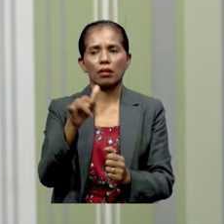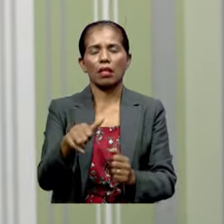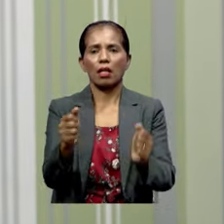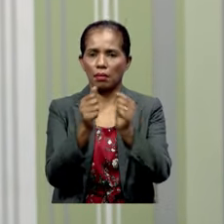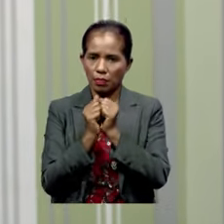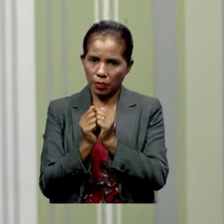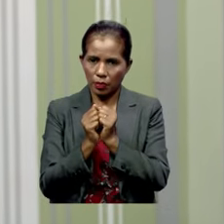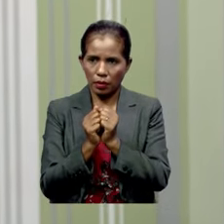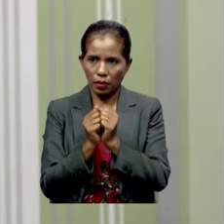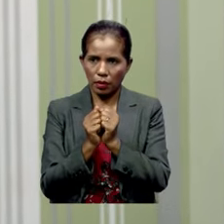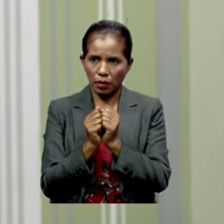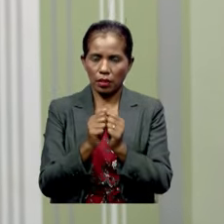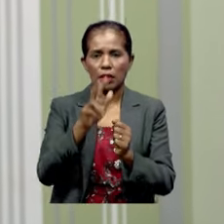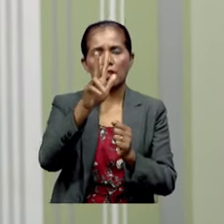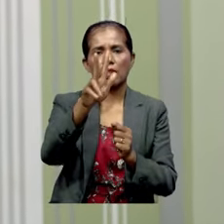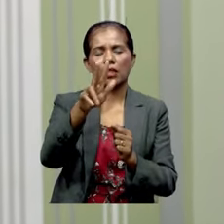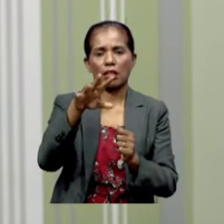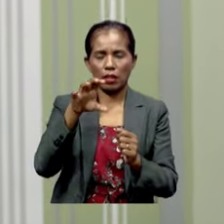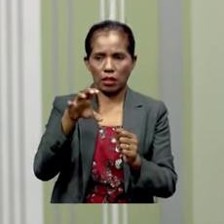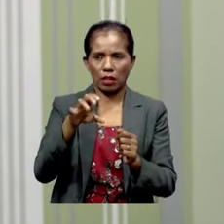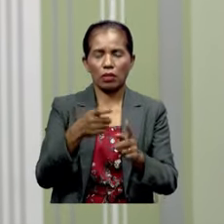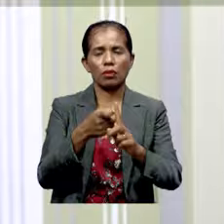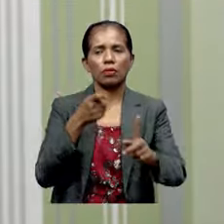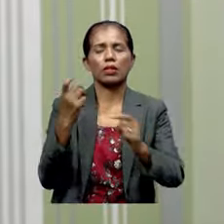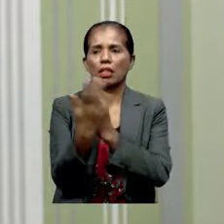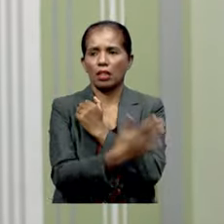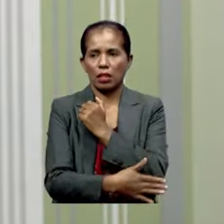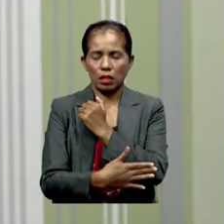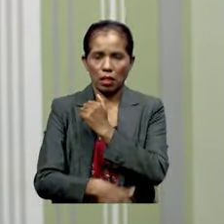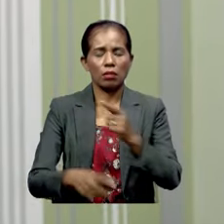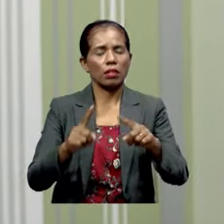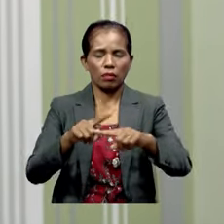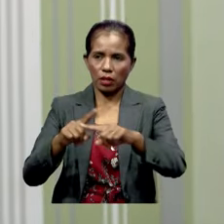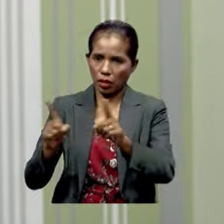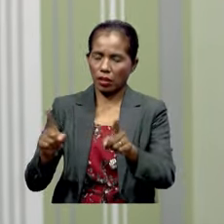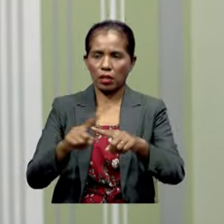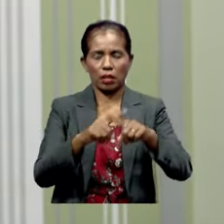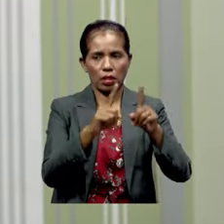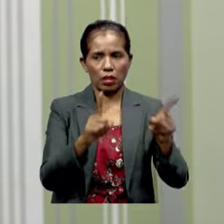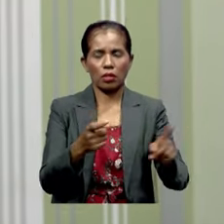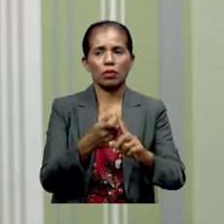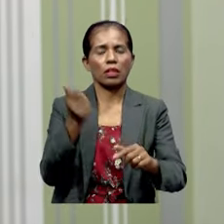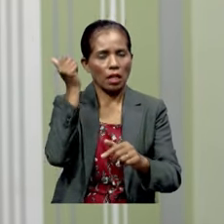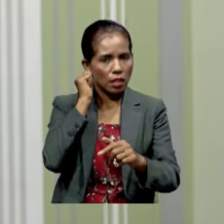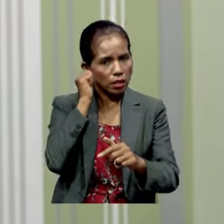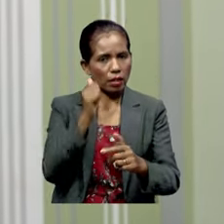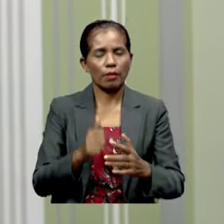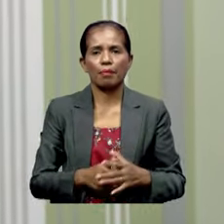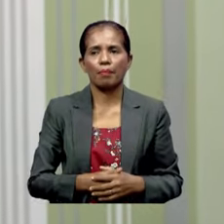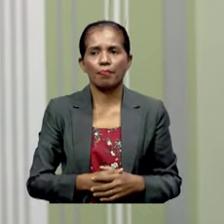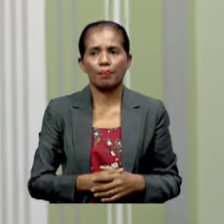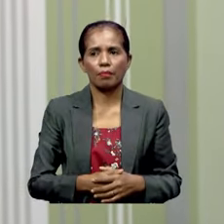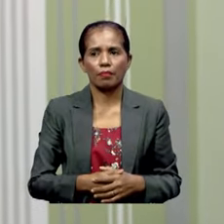hamoto atus tolo racing usinasao oi oi usi asian